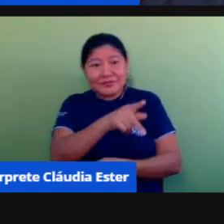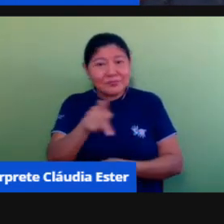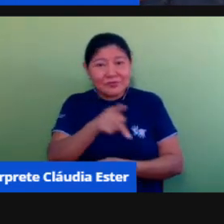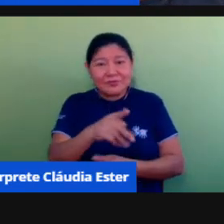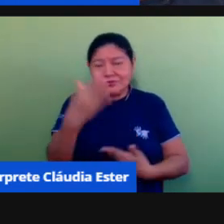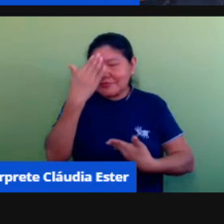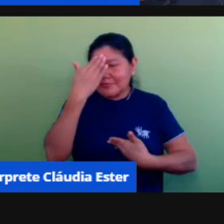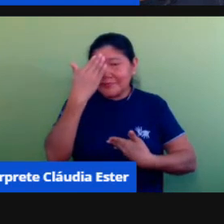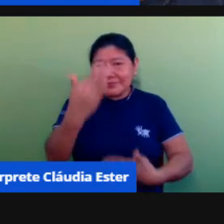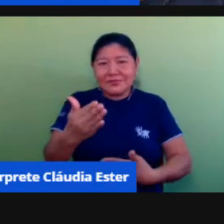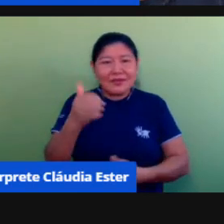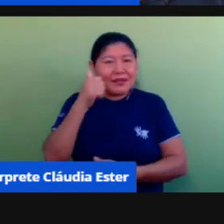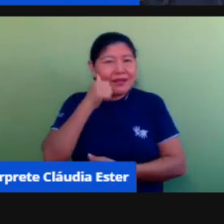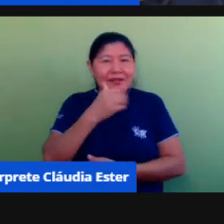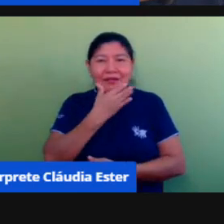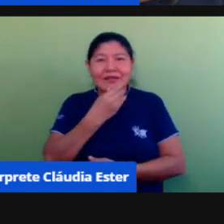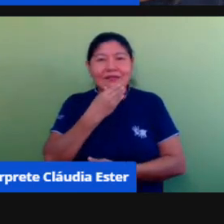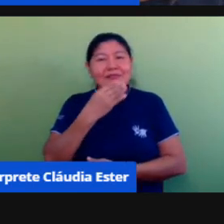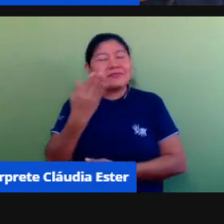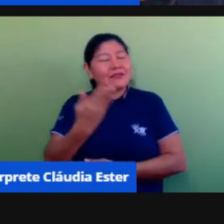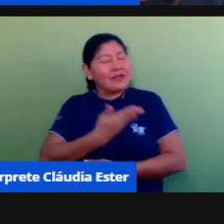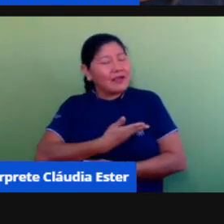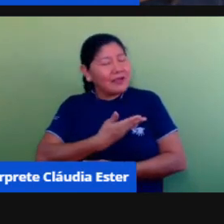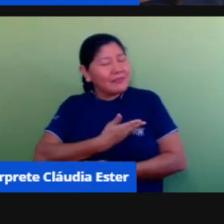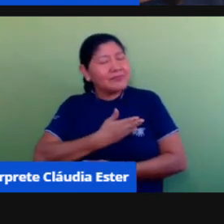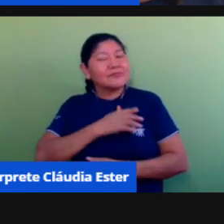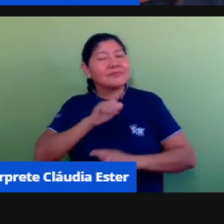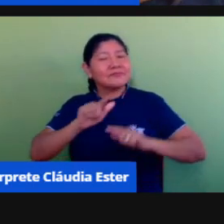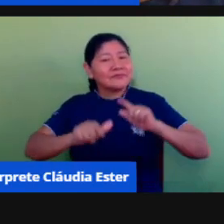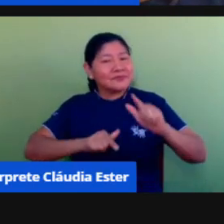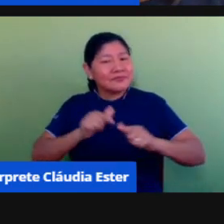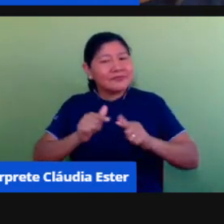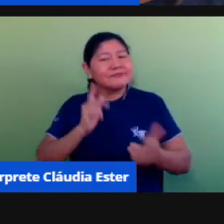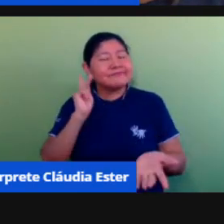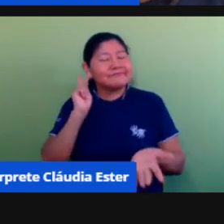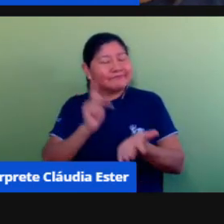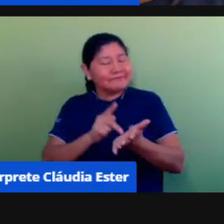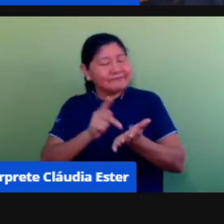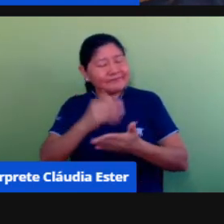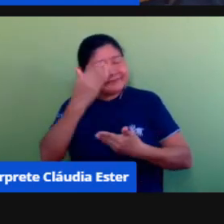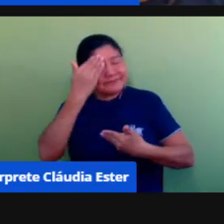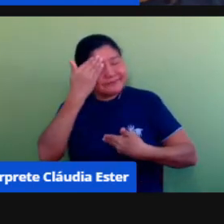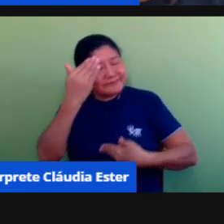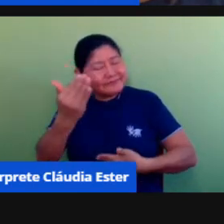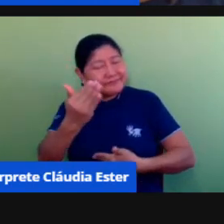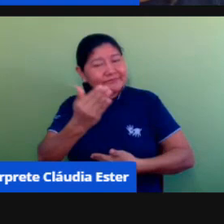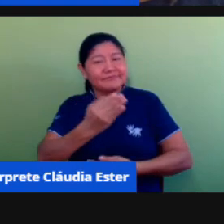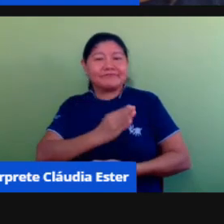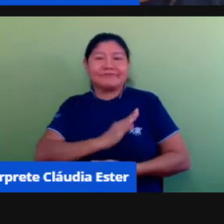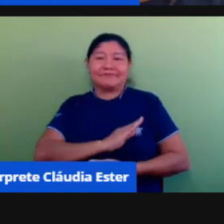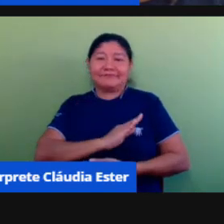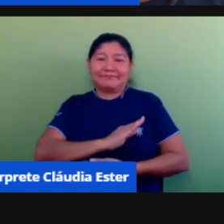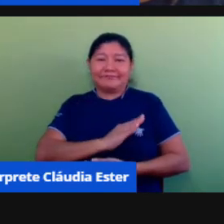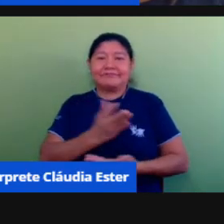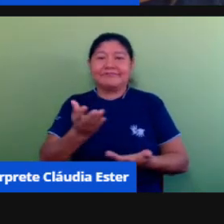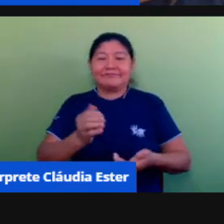momento. Agradeço também aos nossos colegas de equipe. Muito obrigada, de coração. Muito obrigada.